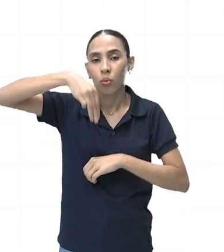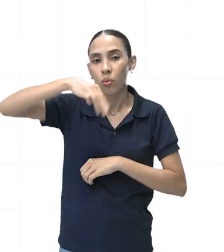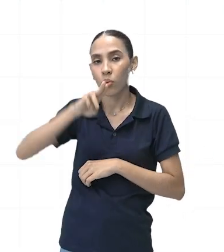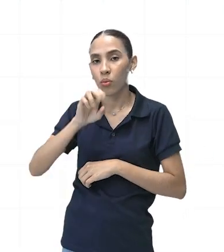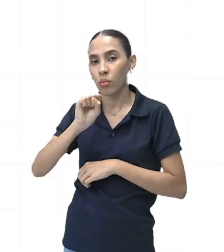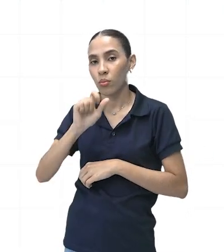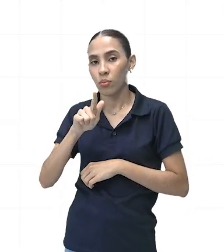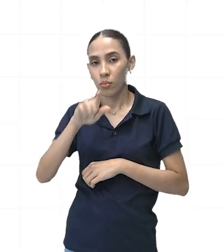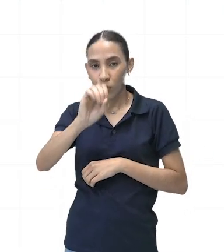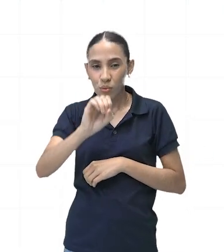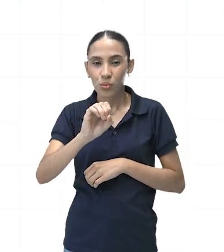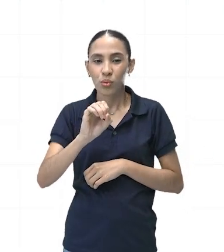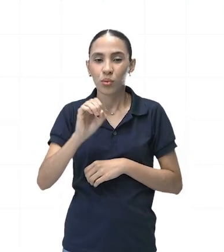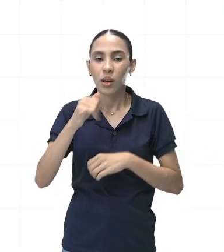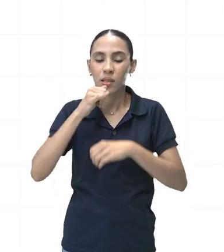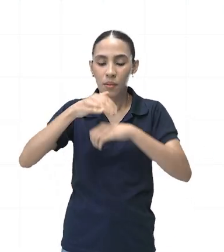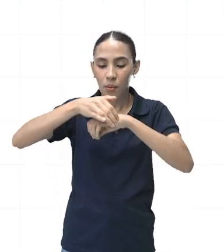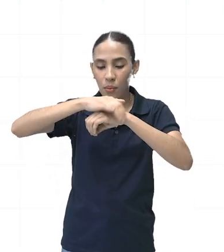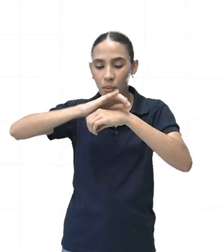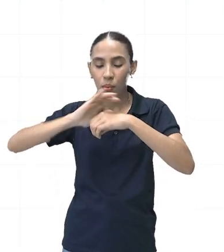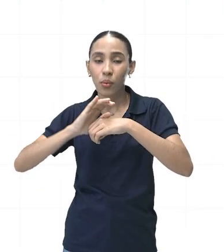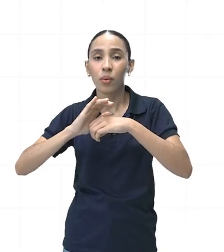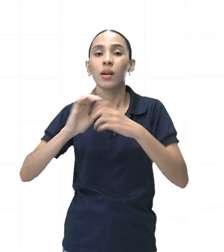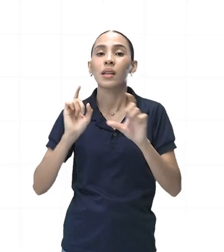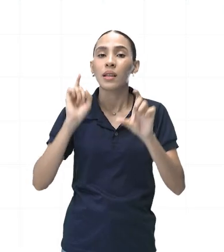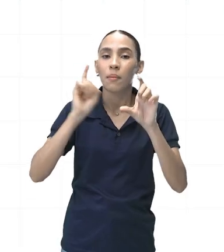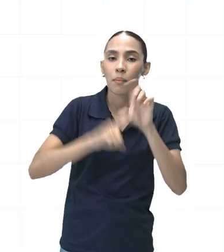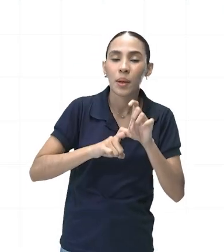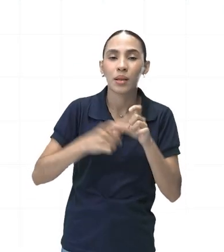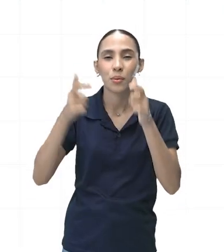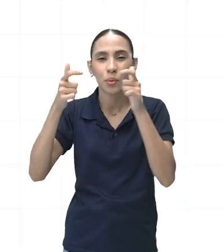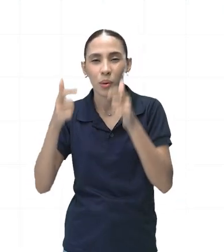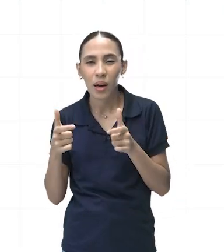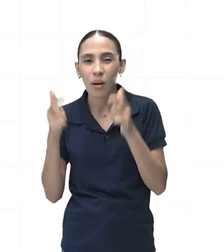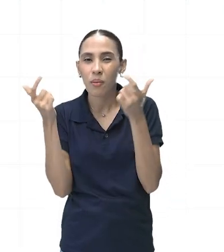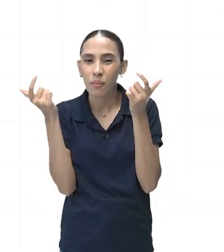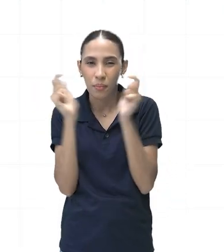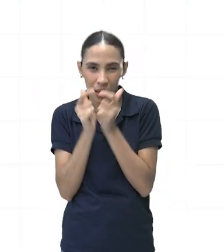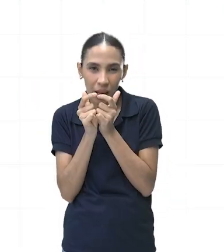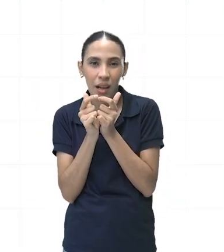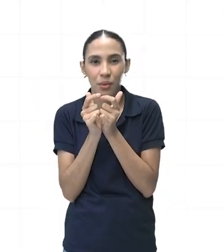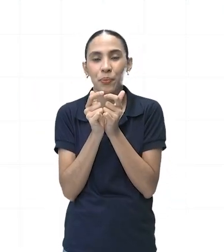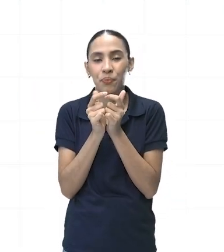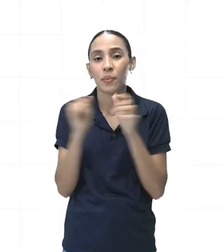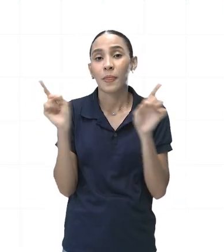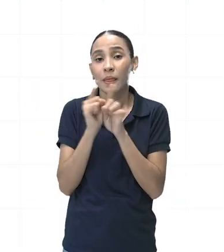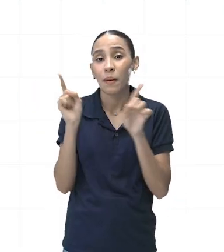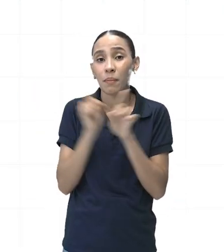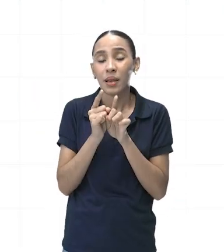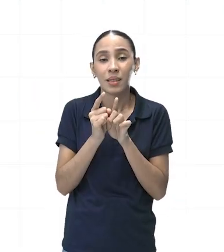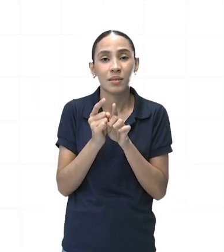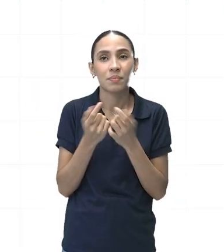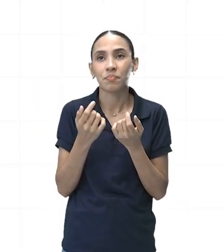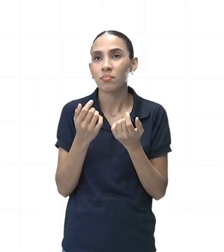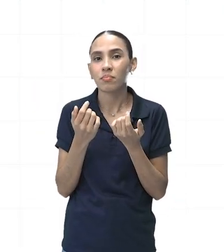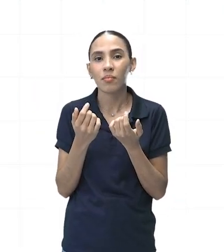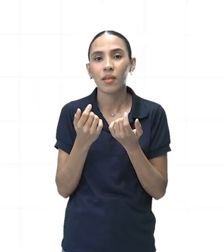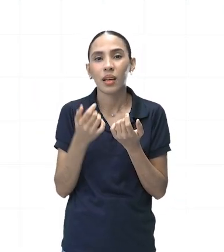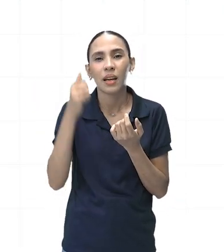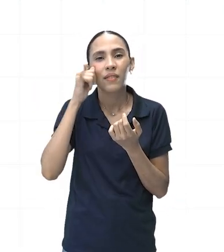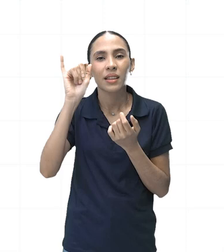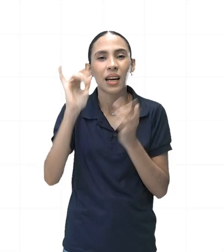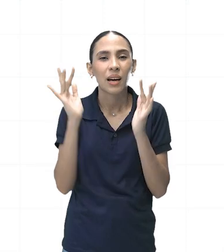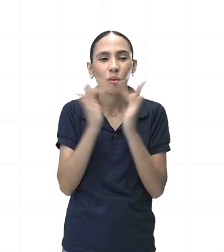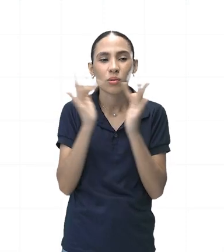que é essa planta minúscula. Então, ela depende de lugares muito pequenos, ou seja, e também de